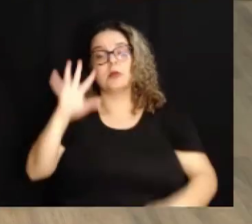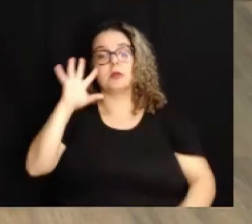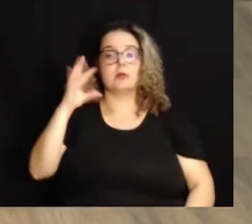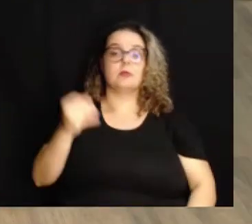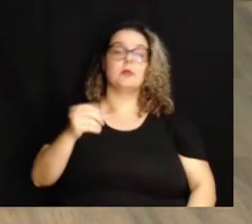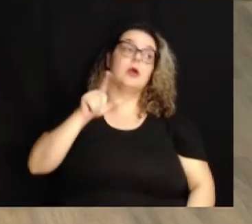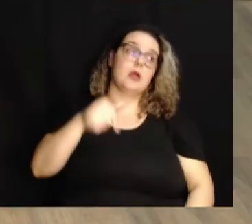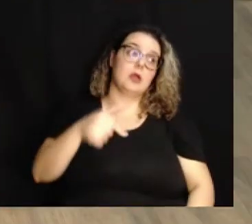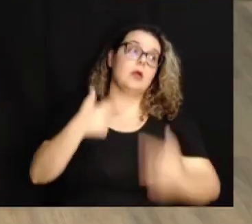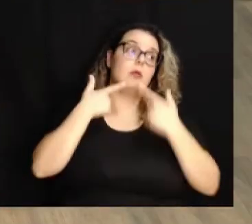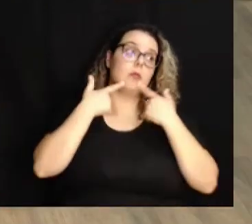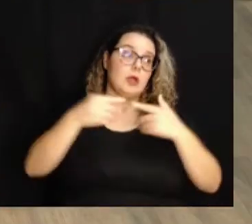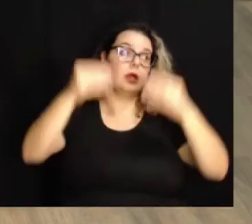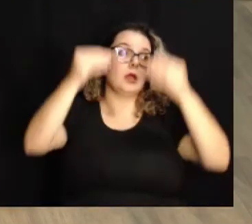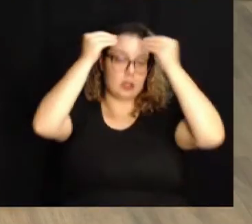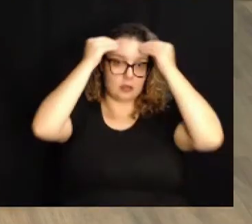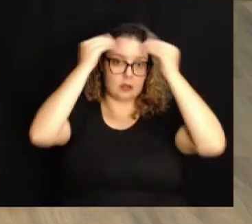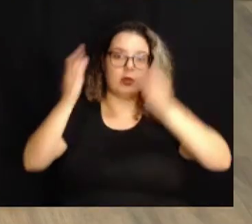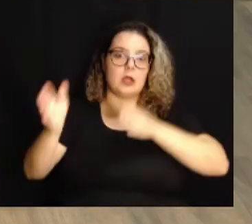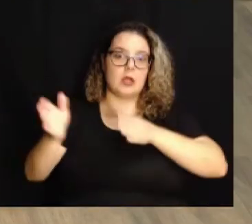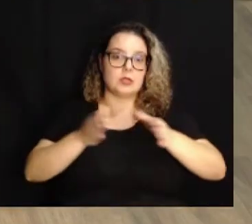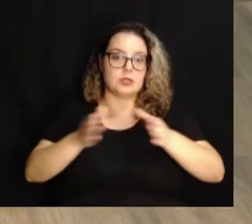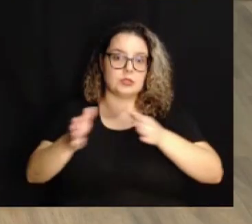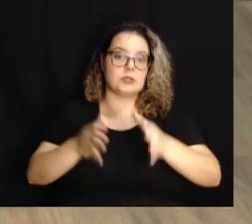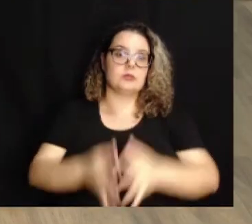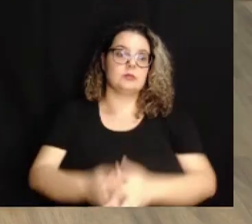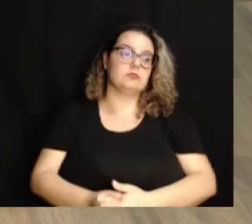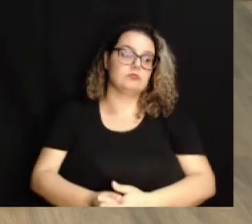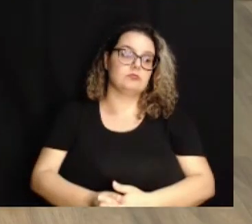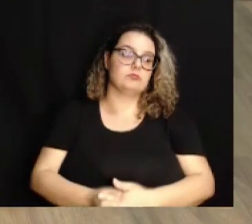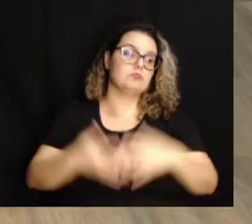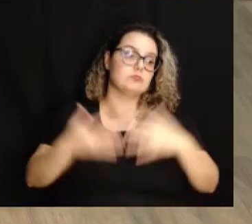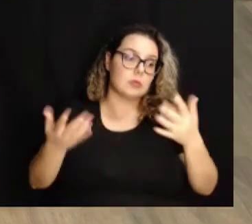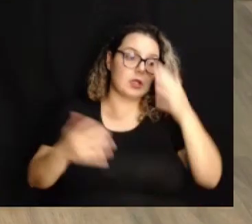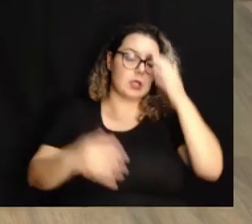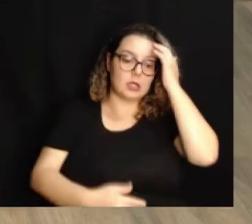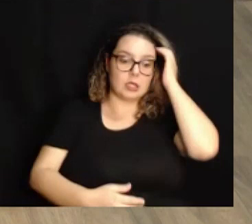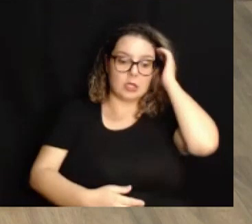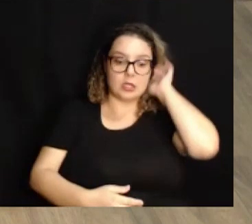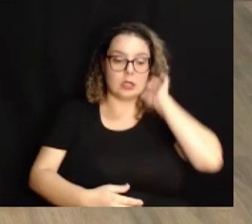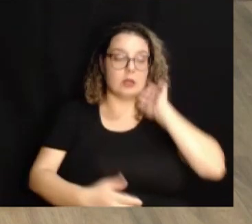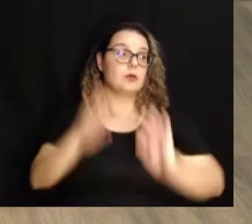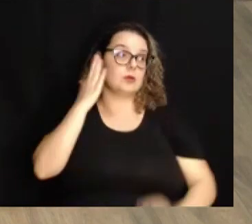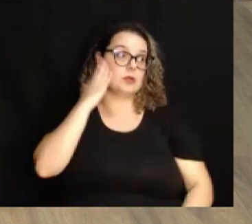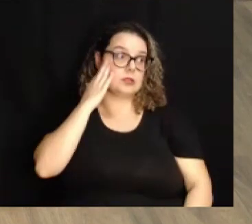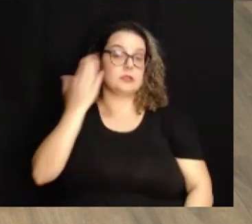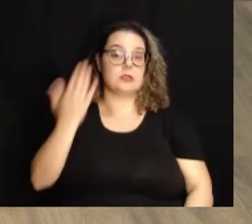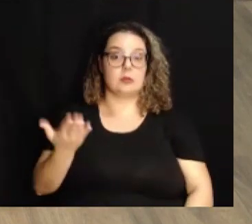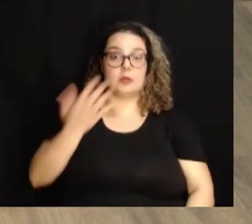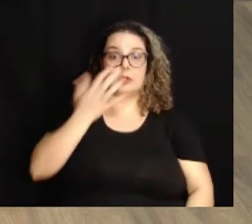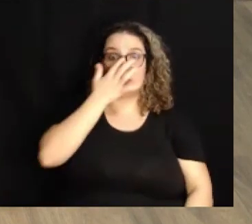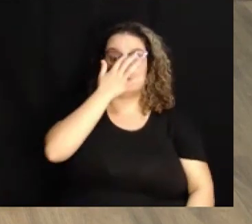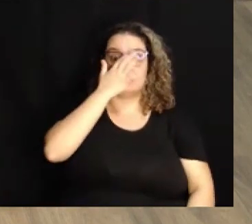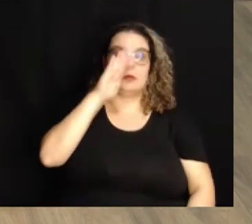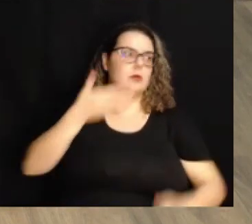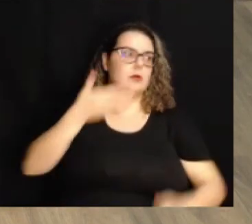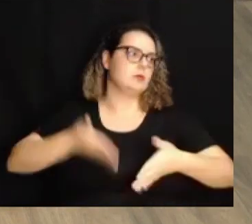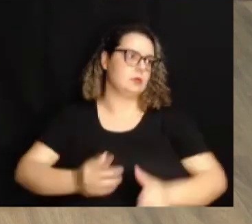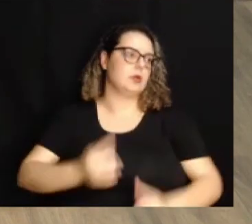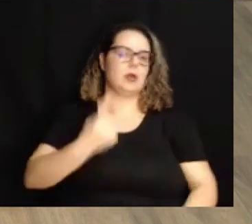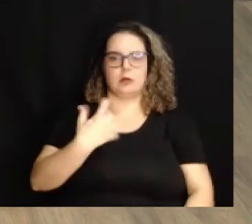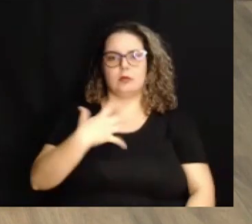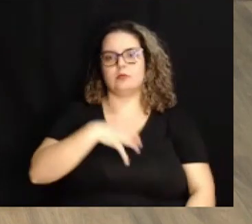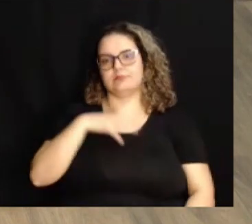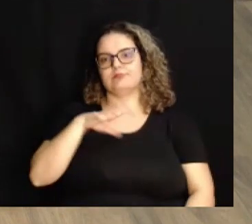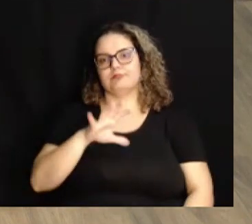acessível e é algo que a gente sabe, né? Desde quando a gente nasce, a única certeza, como nós conversamos, que